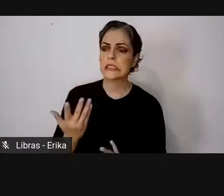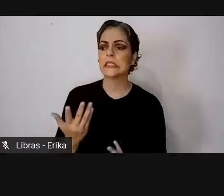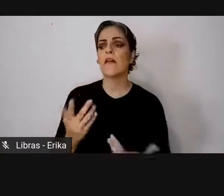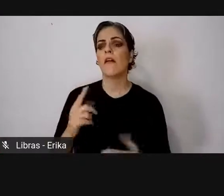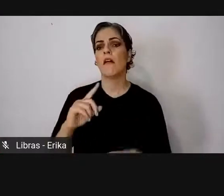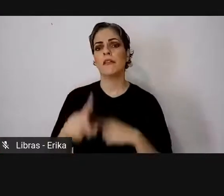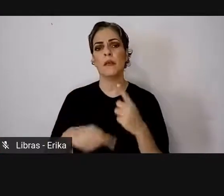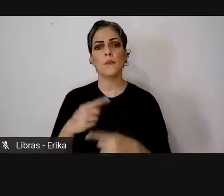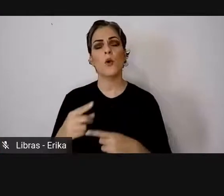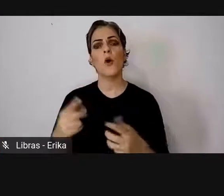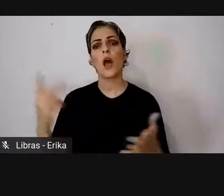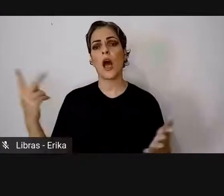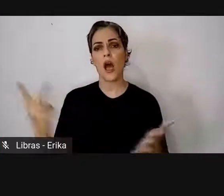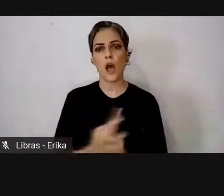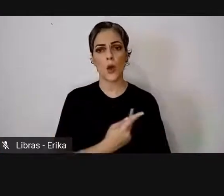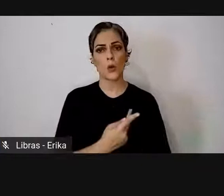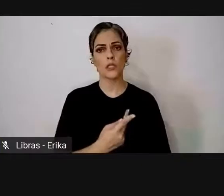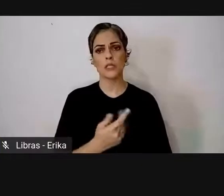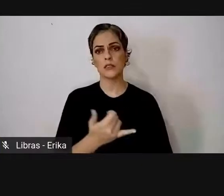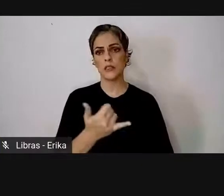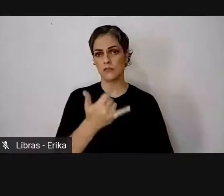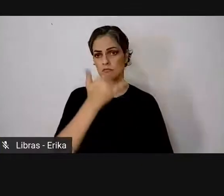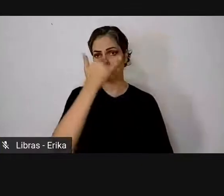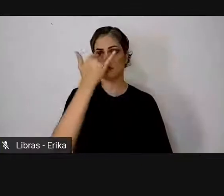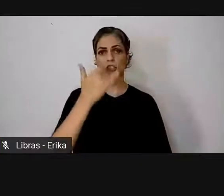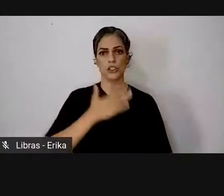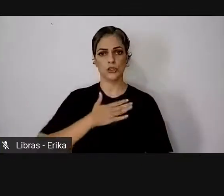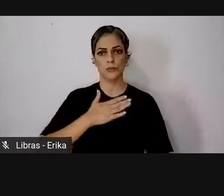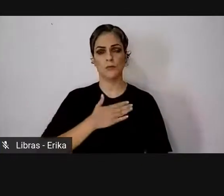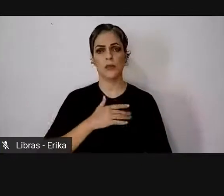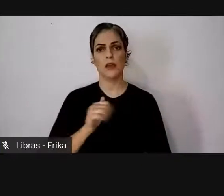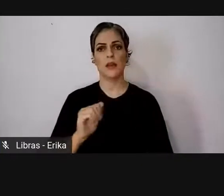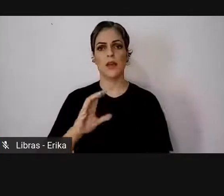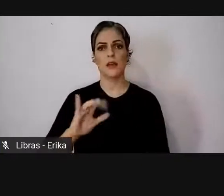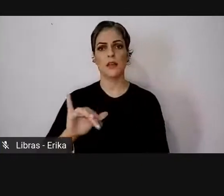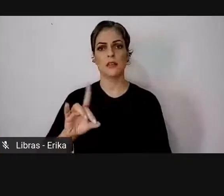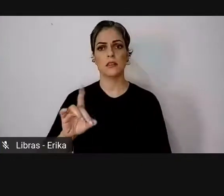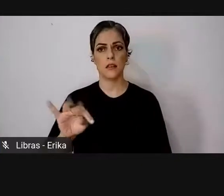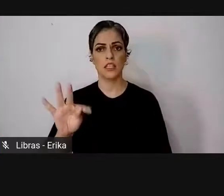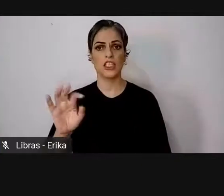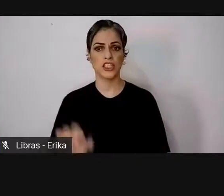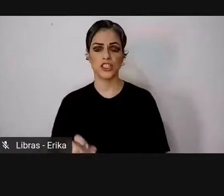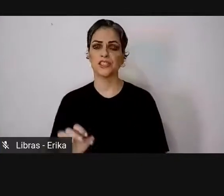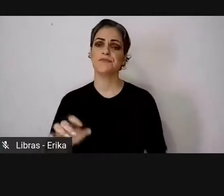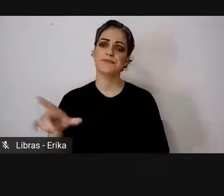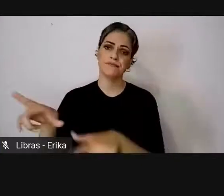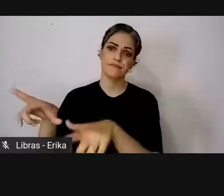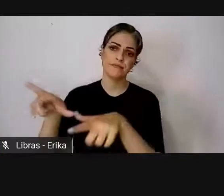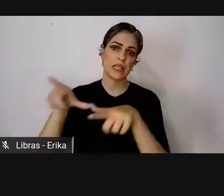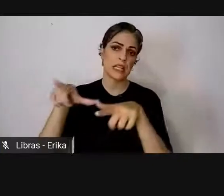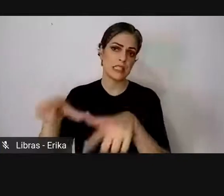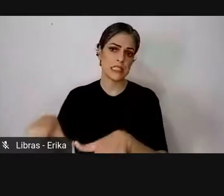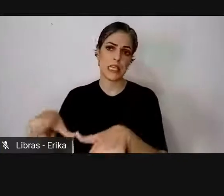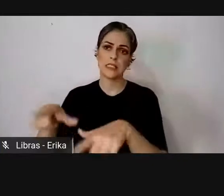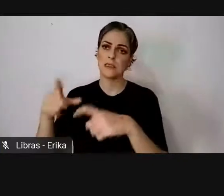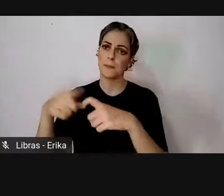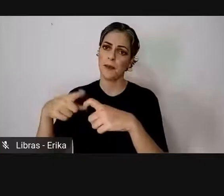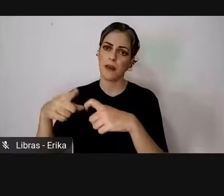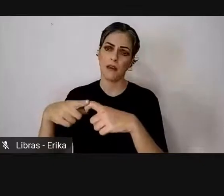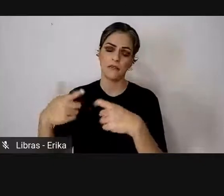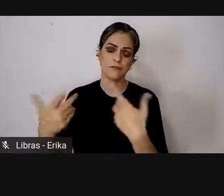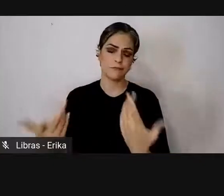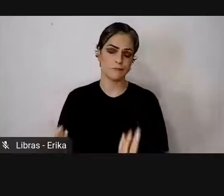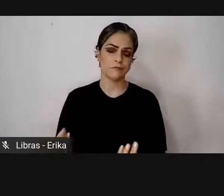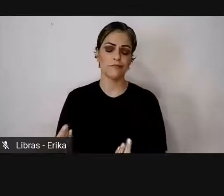que me levou a uma licença médica, mas como eu estava com um projeto, um trabalho até